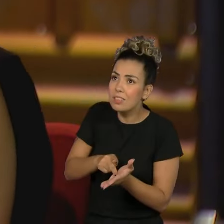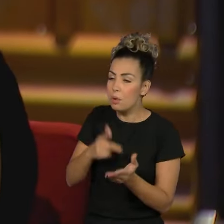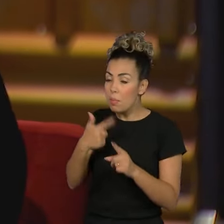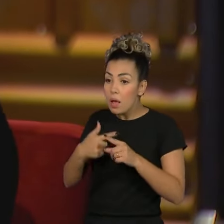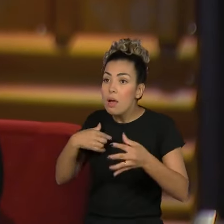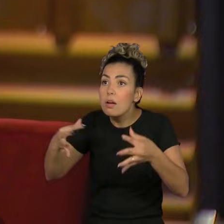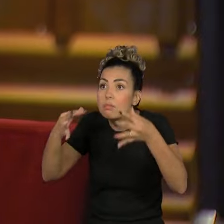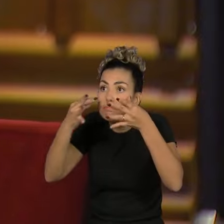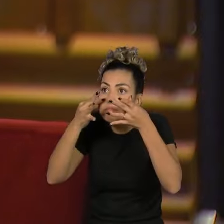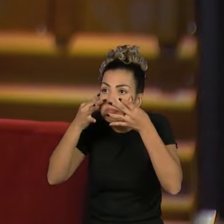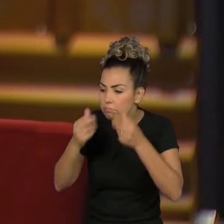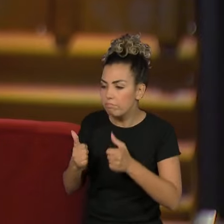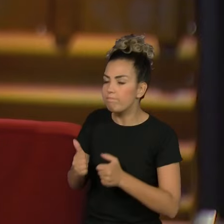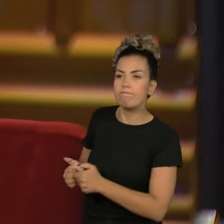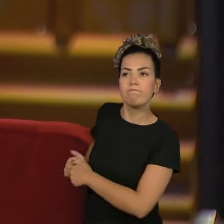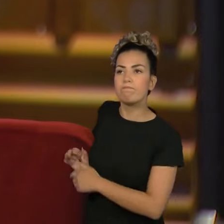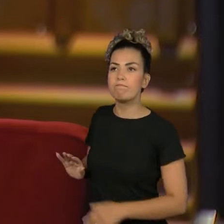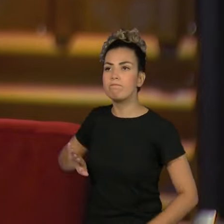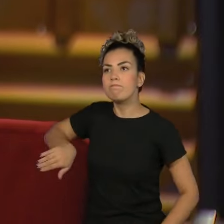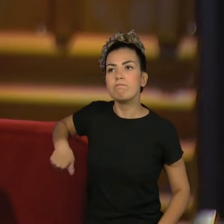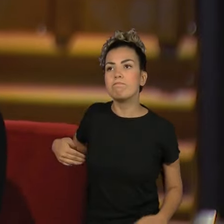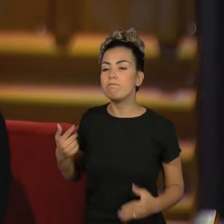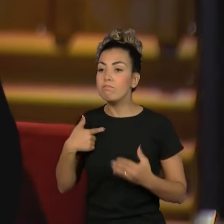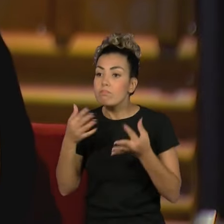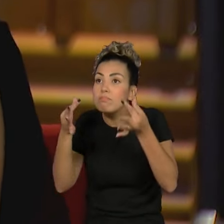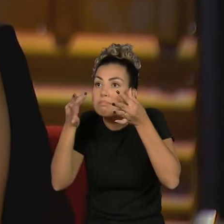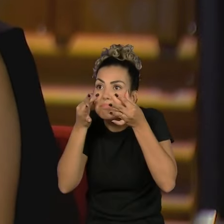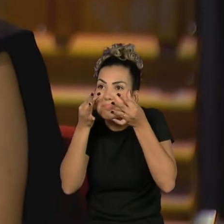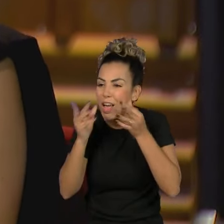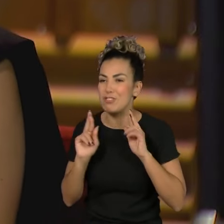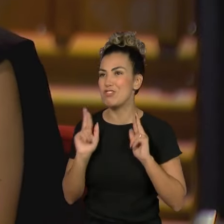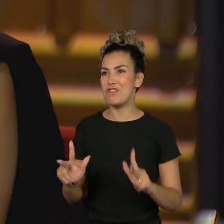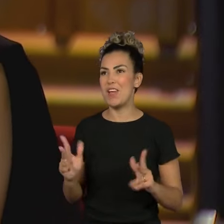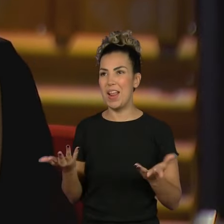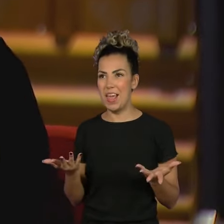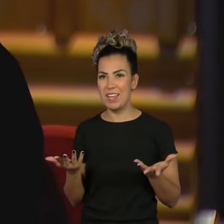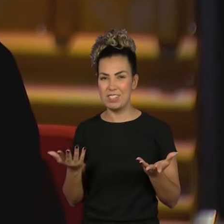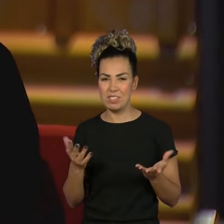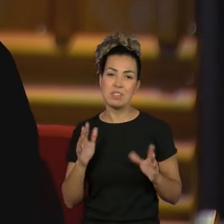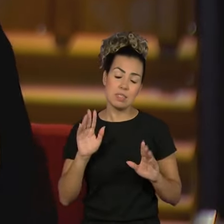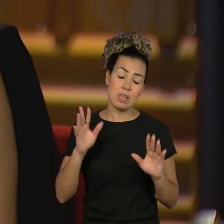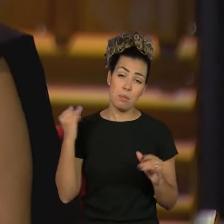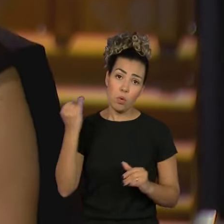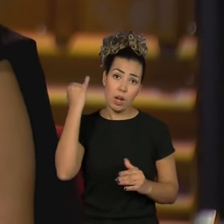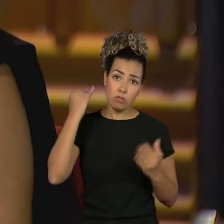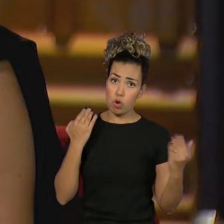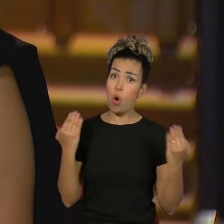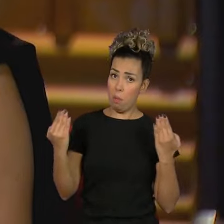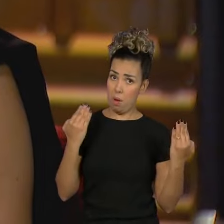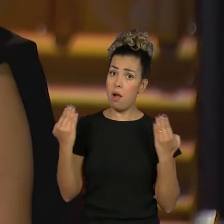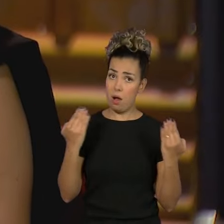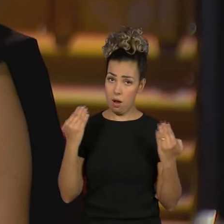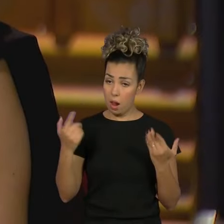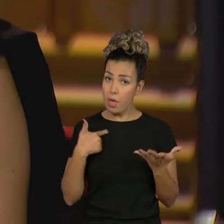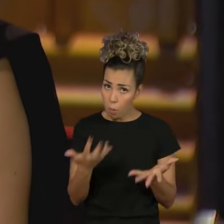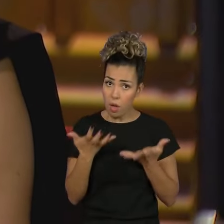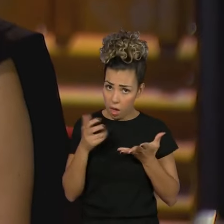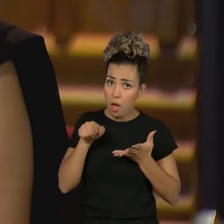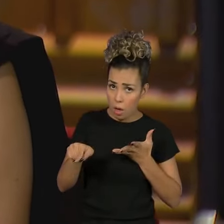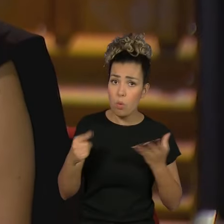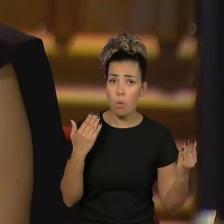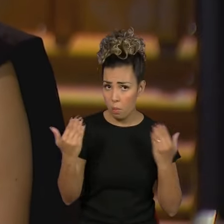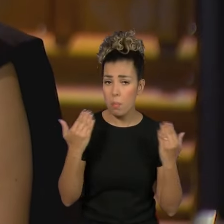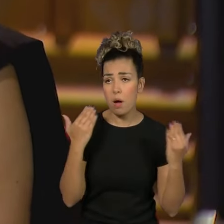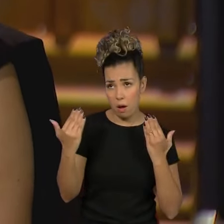diferença entre o que tá sendo performado no digital e aí é quase como essa comparação constante essa comparação eu eu quero né